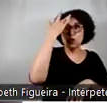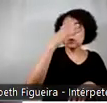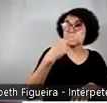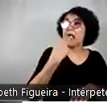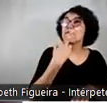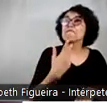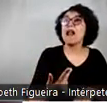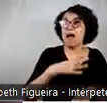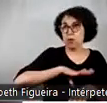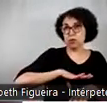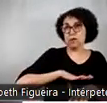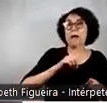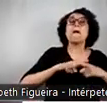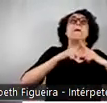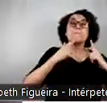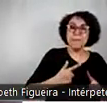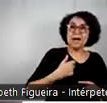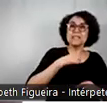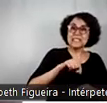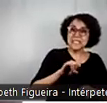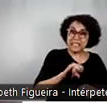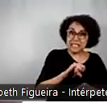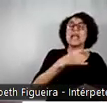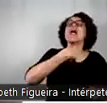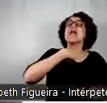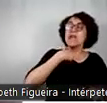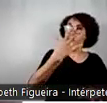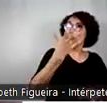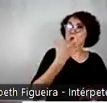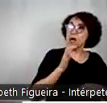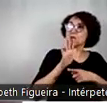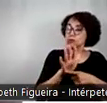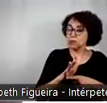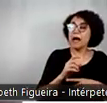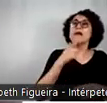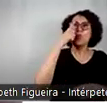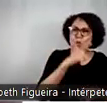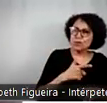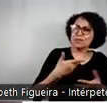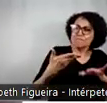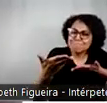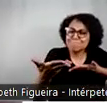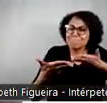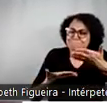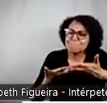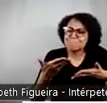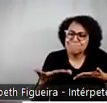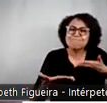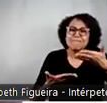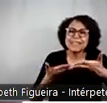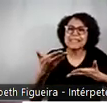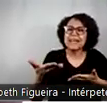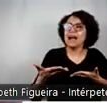outro, você consegue criar um vínculo para poder estar, né, desenvolvendo ali, né, um processo ali de promoção de